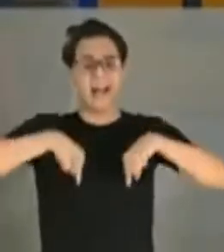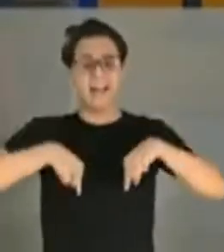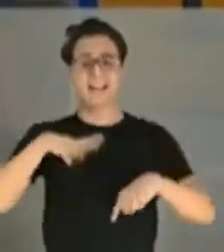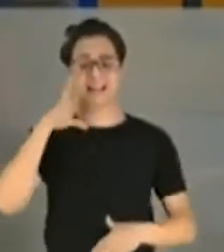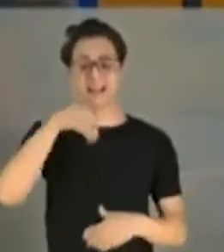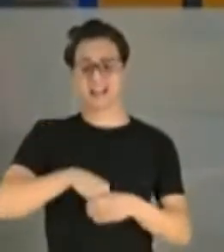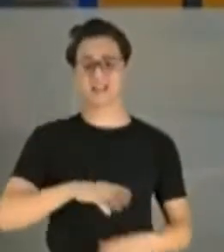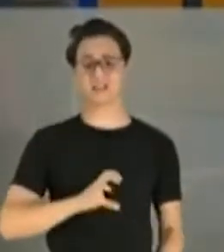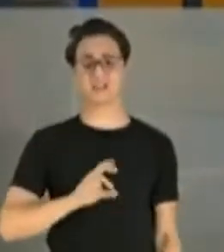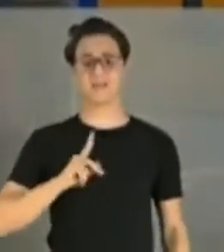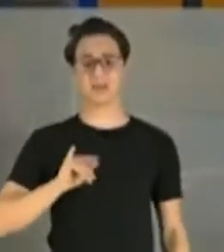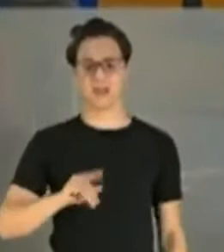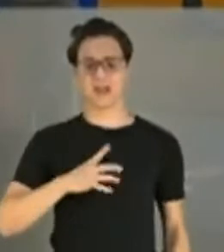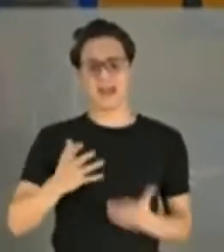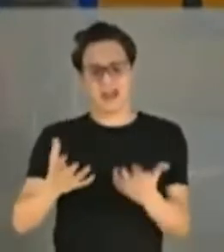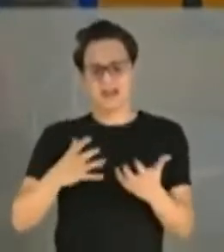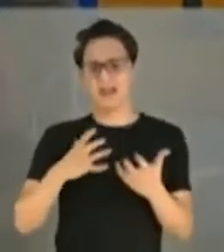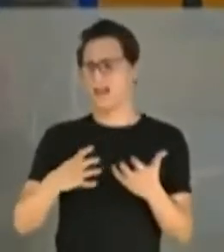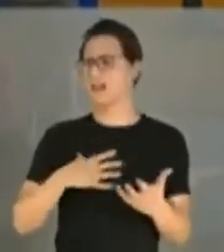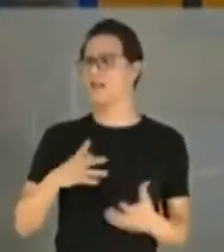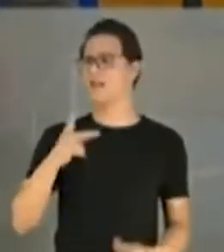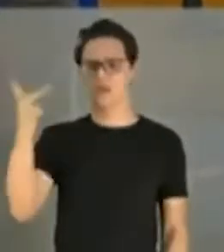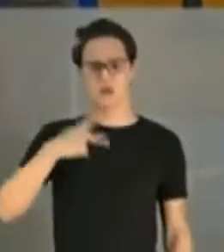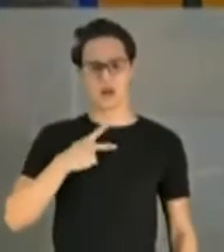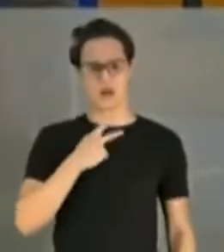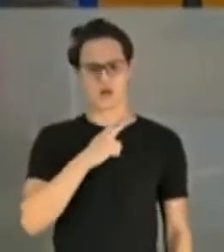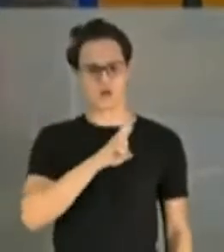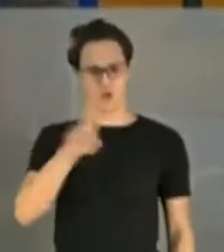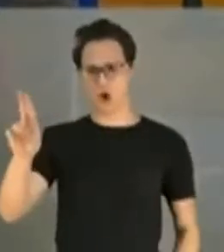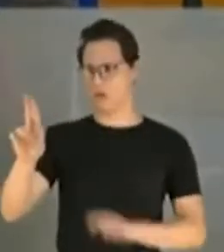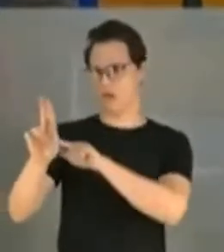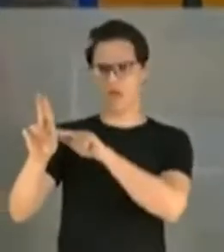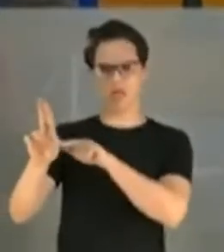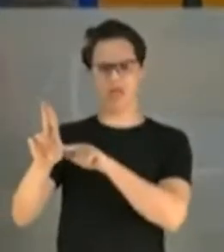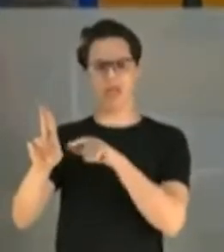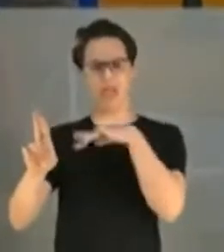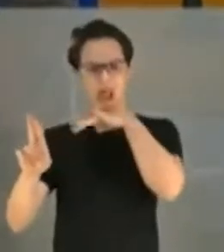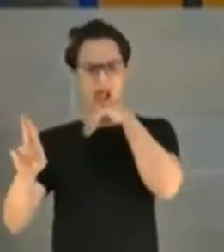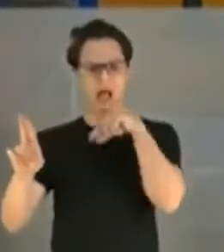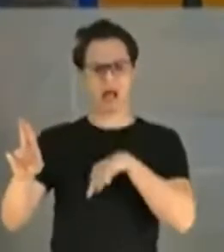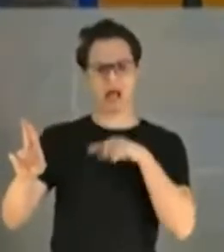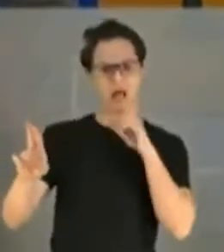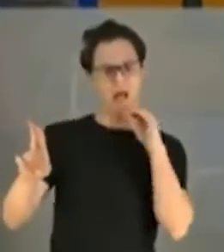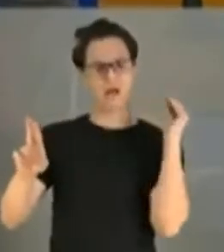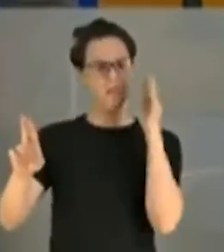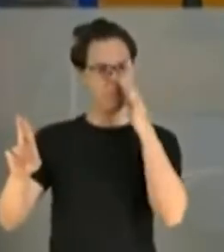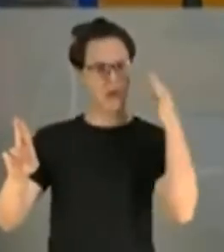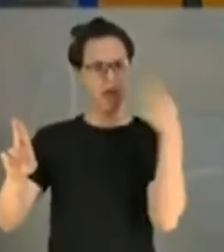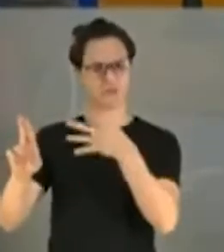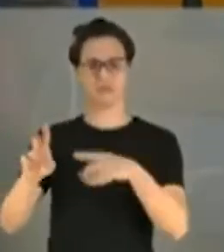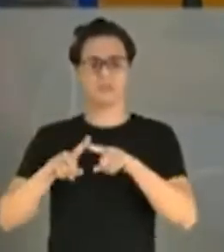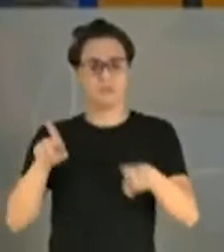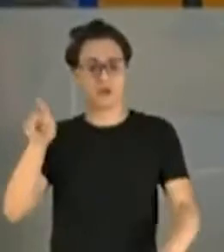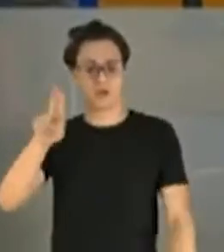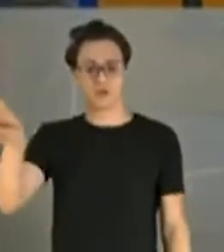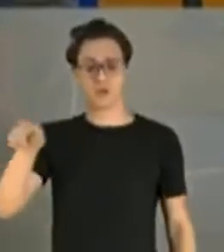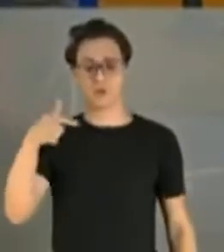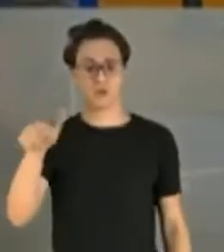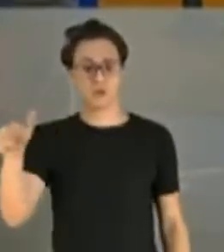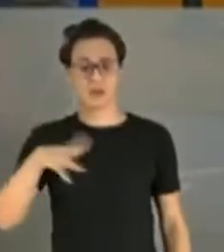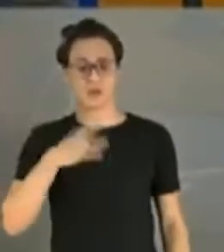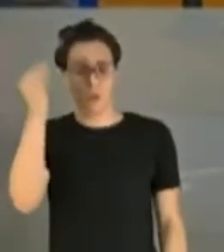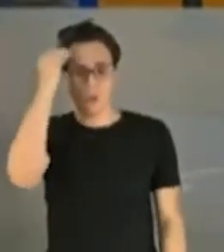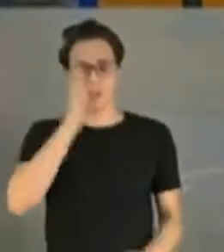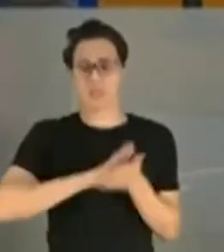CPI, querendo manchar um nome que tem décadas e décadas de trabalho, que não tem mancha nenhuma. Você vê o que